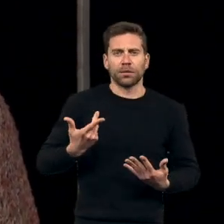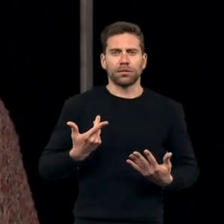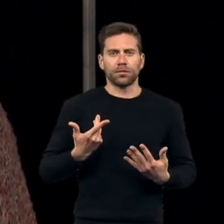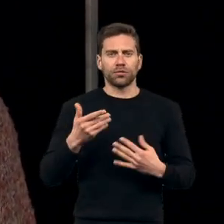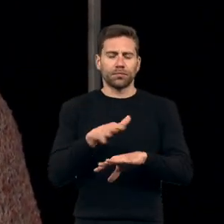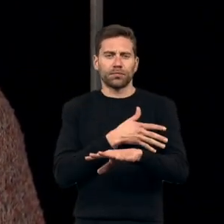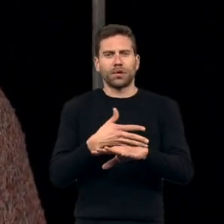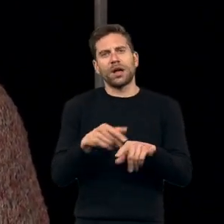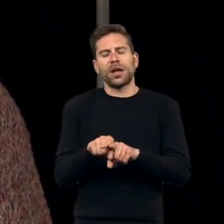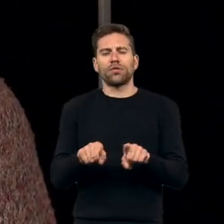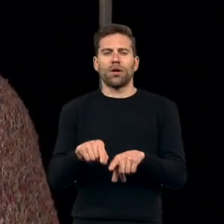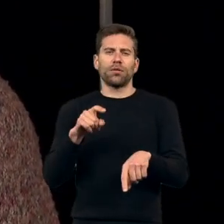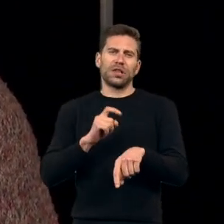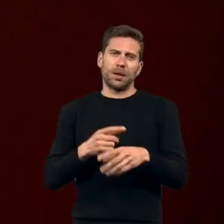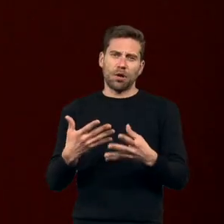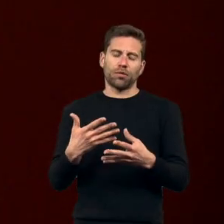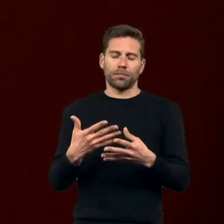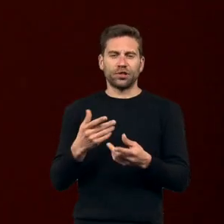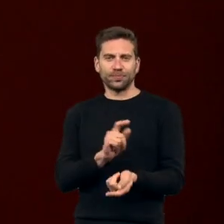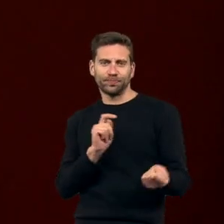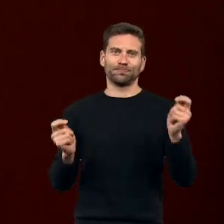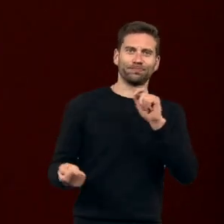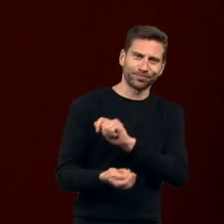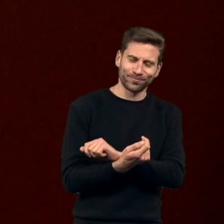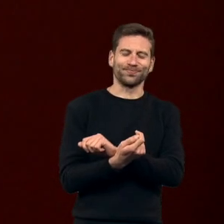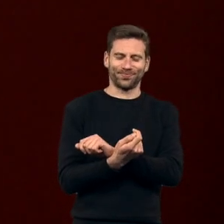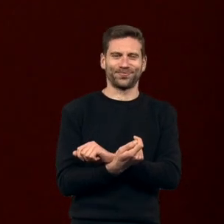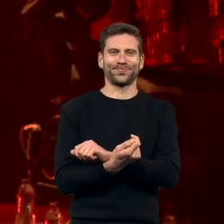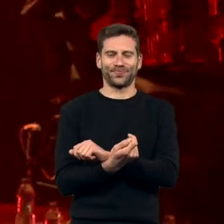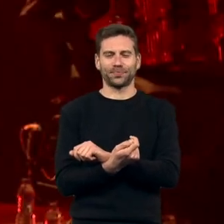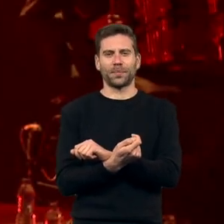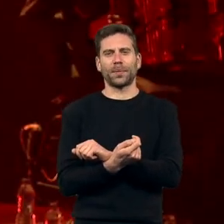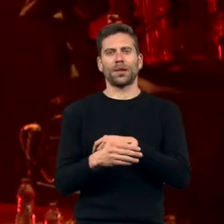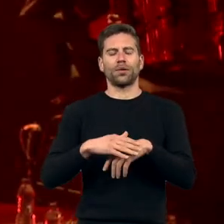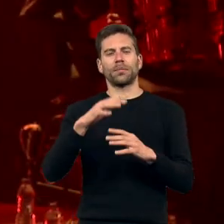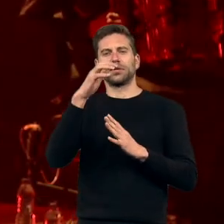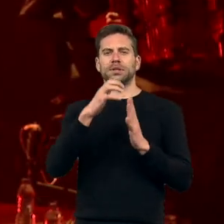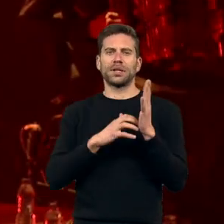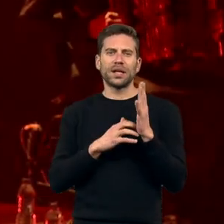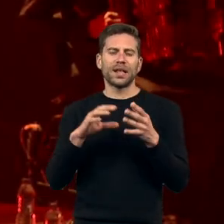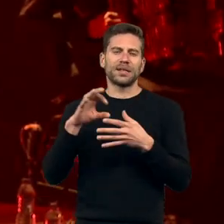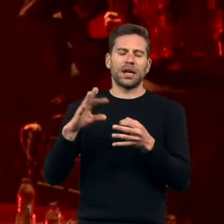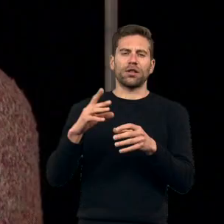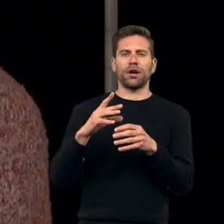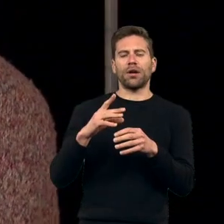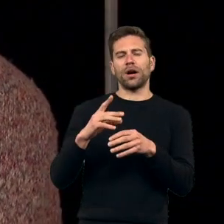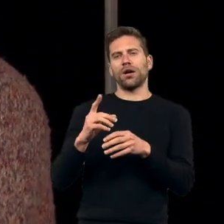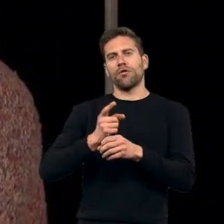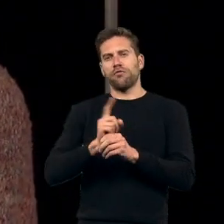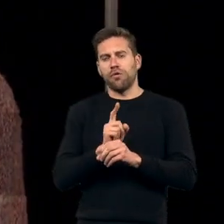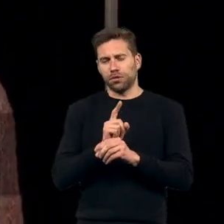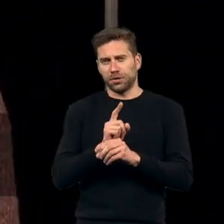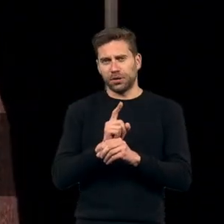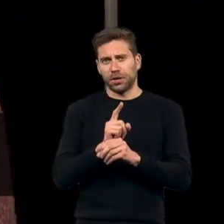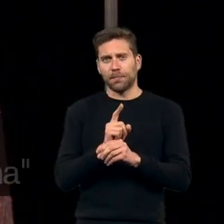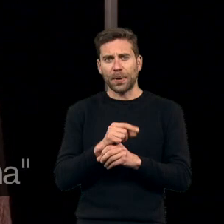que o contrário do tempo onde a gente vive. Ela é uma peça contra esta velocidade, esta voragem do tempo, apesar de o